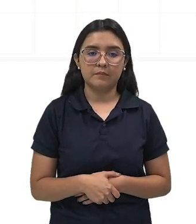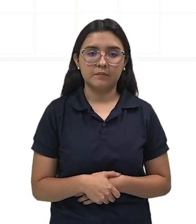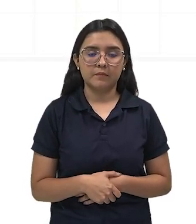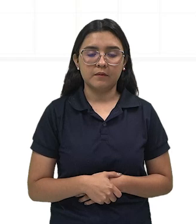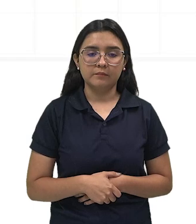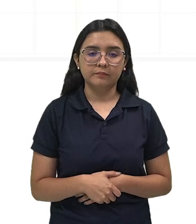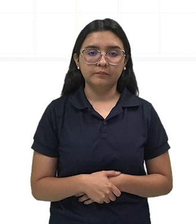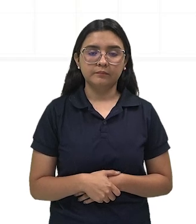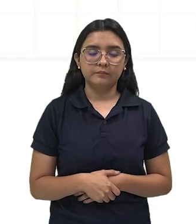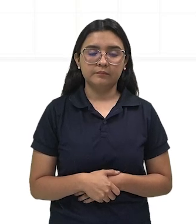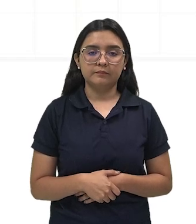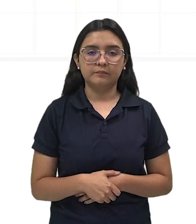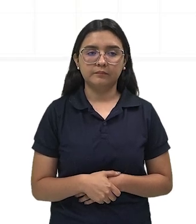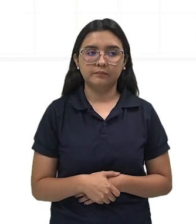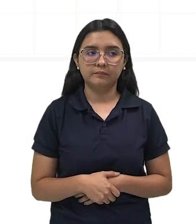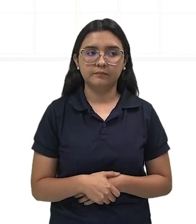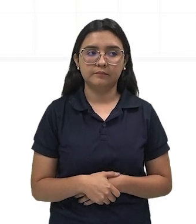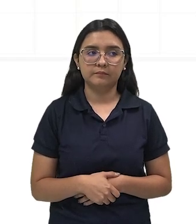Então, nós pegaríamos